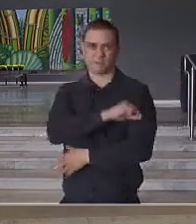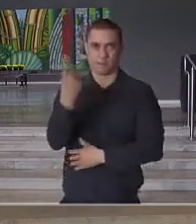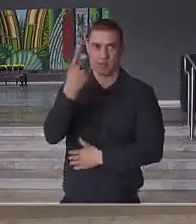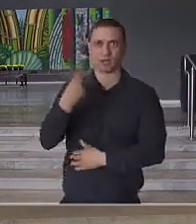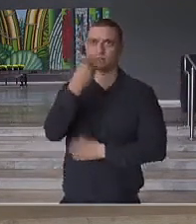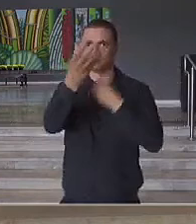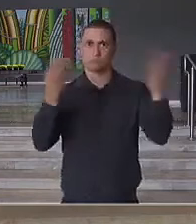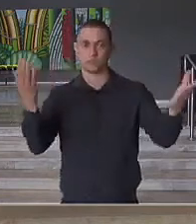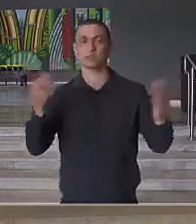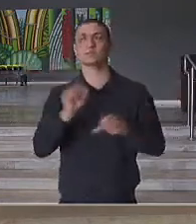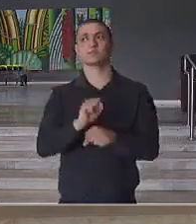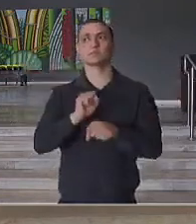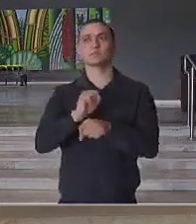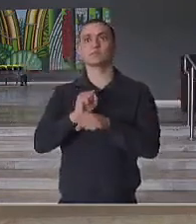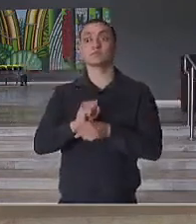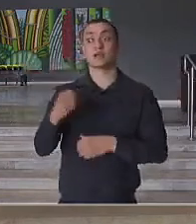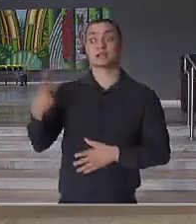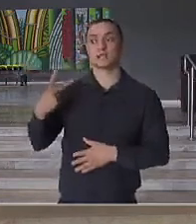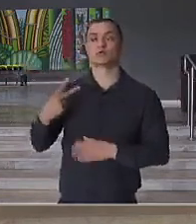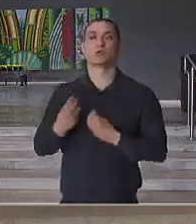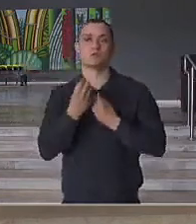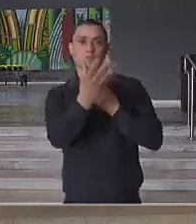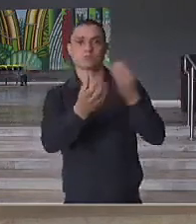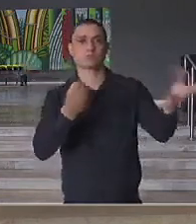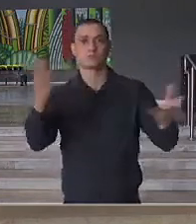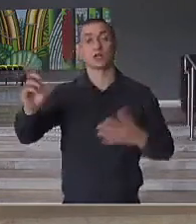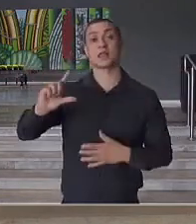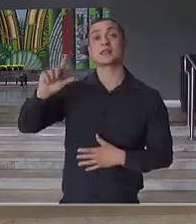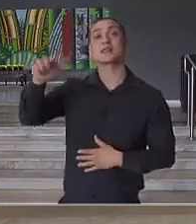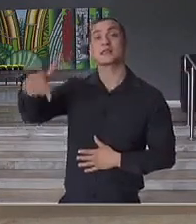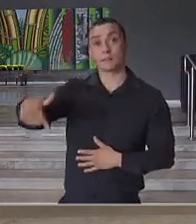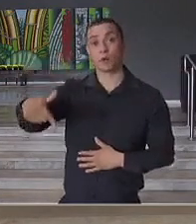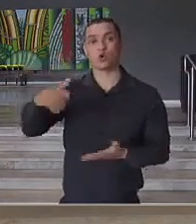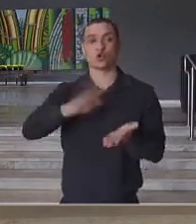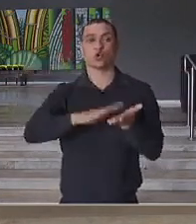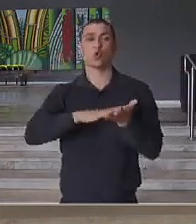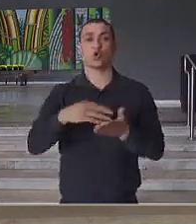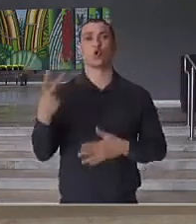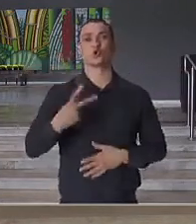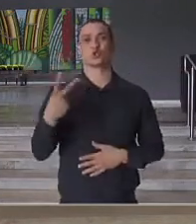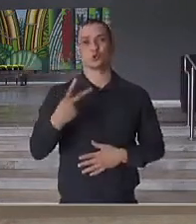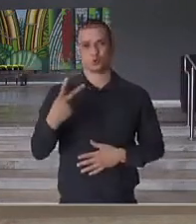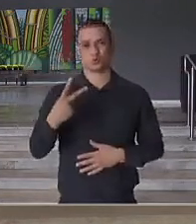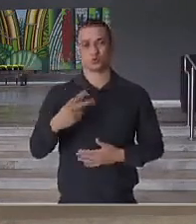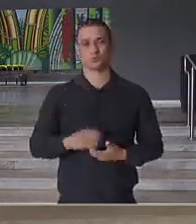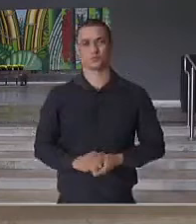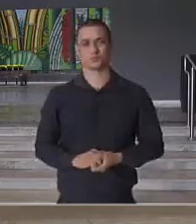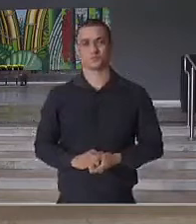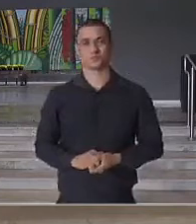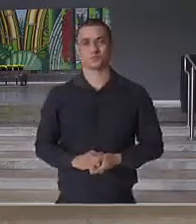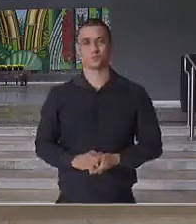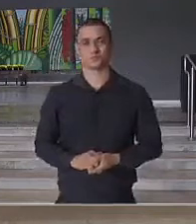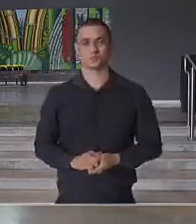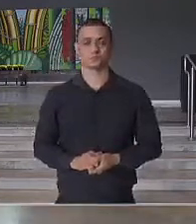regiões, e aguardando o fomento e a oferta da segunda dose num segundo momento.